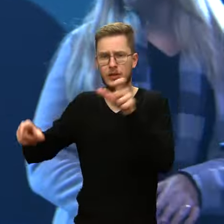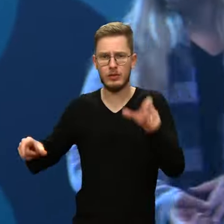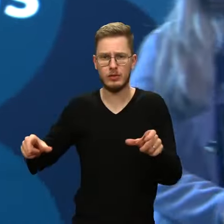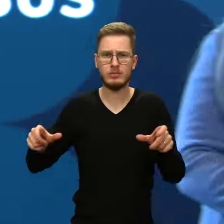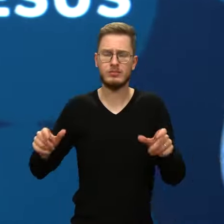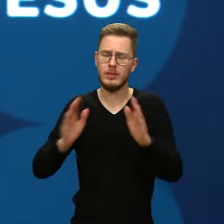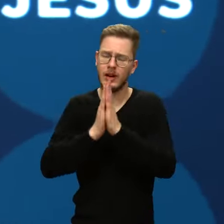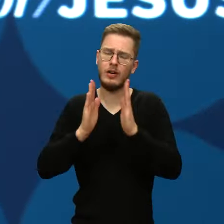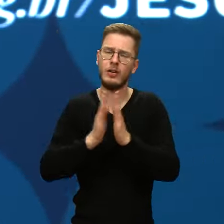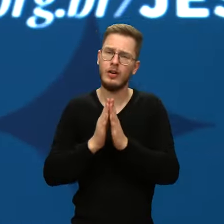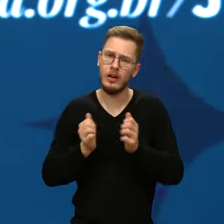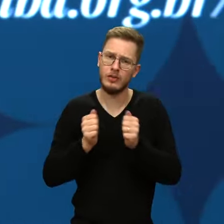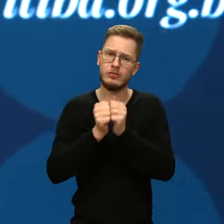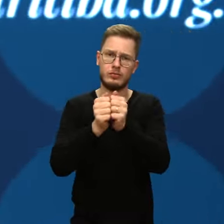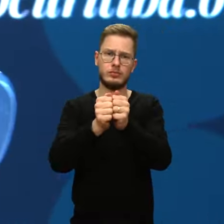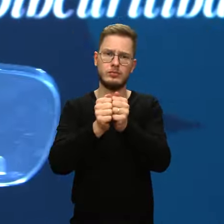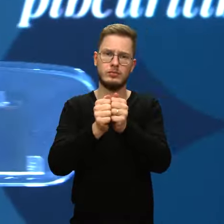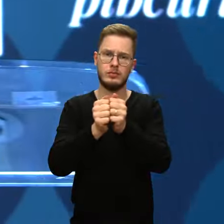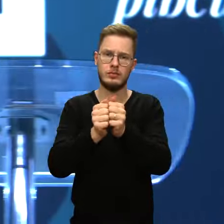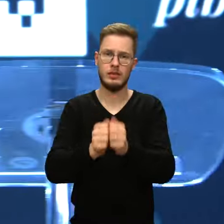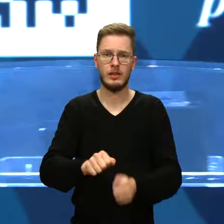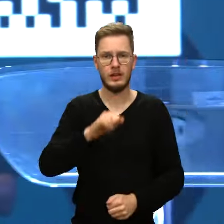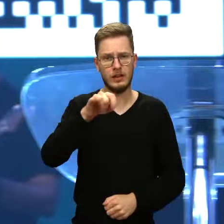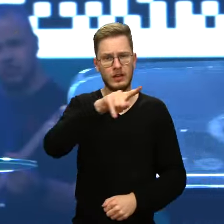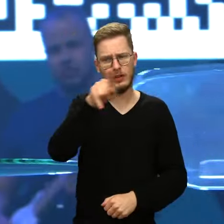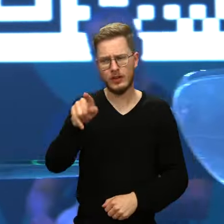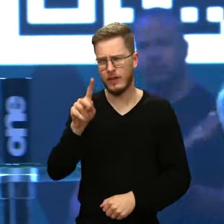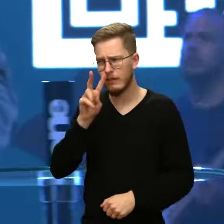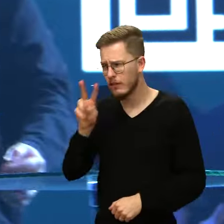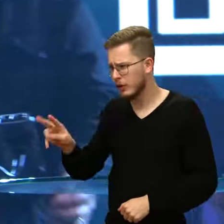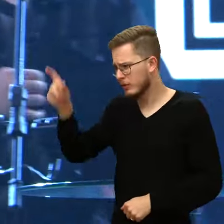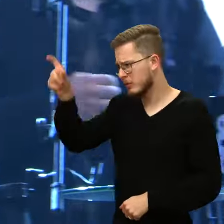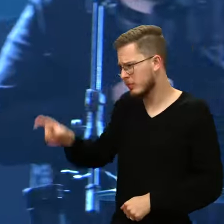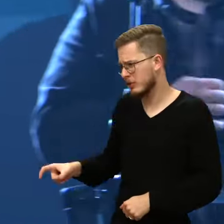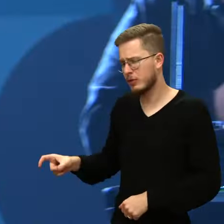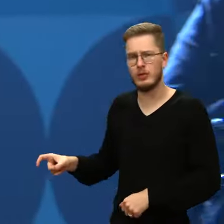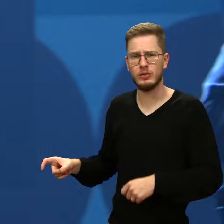para você. Se você viu do seu lado alguém levantando a mão, às vezes a pessoa está sem